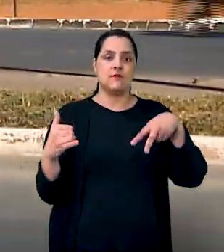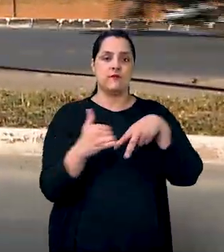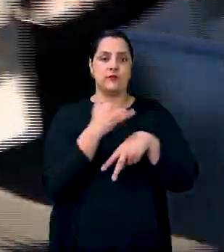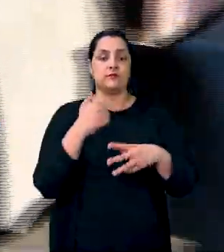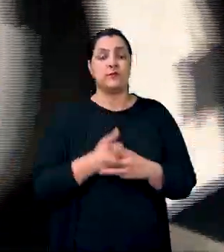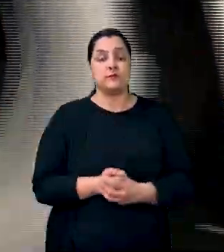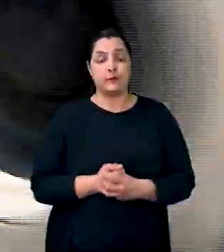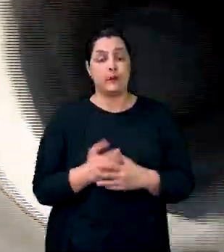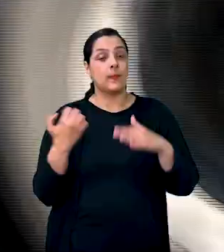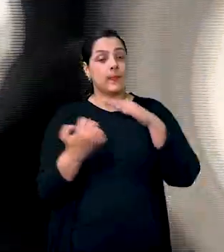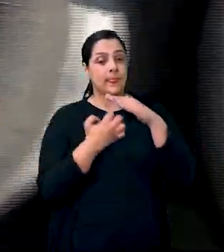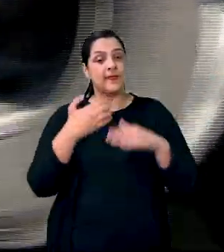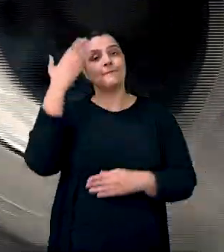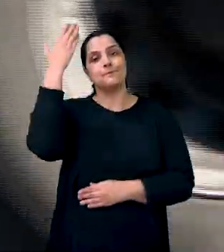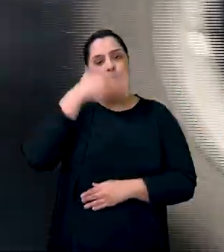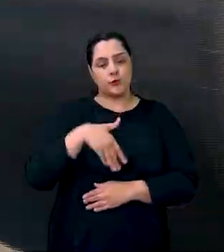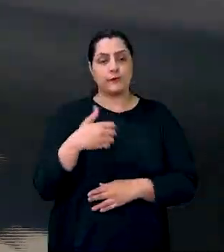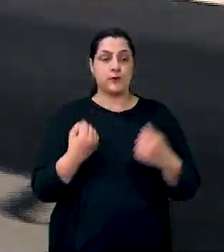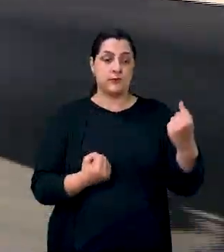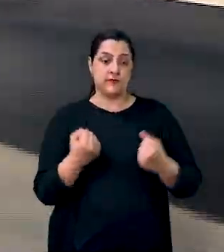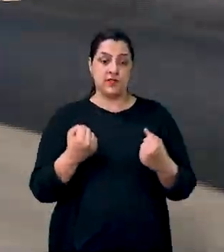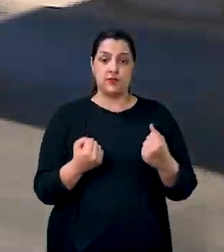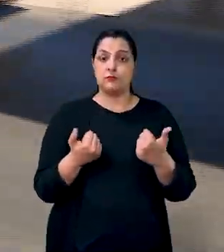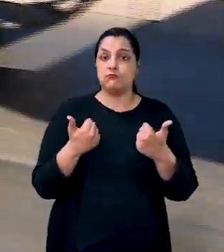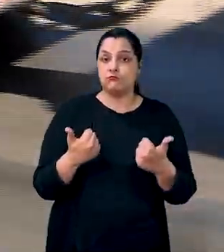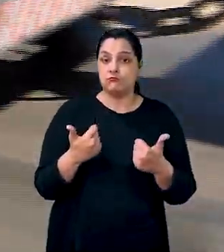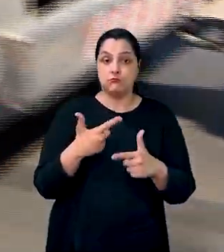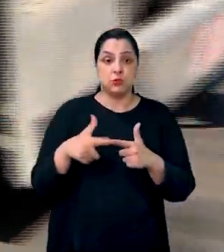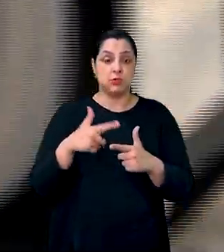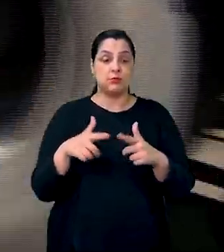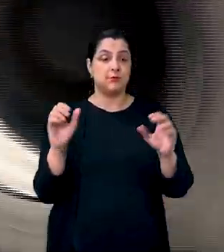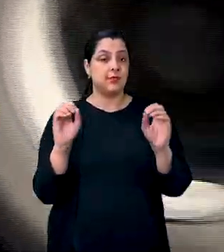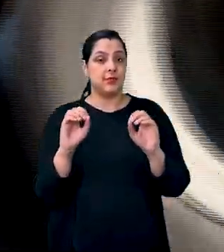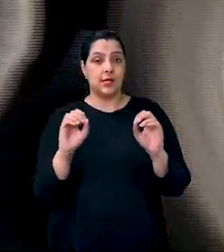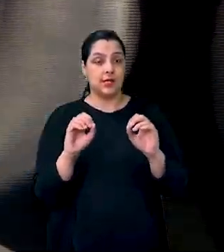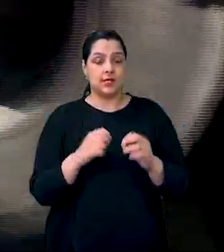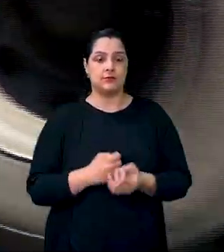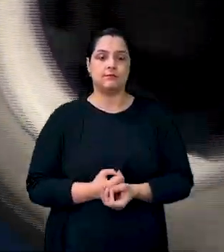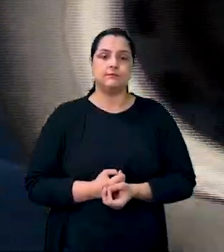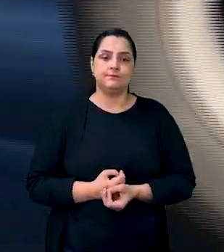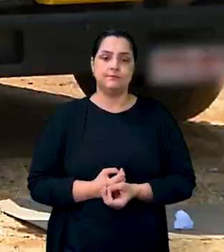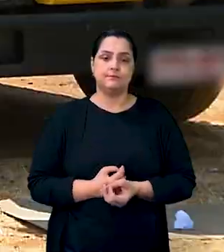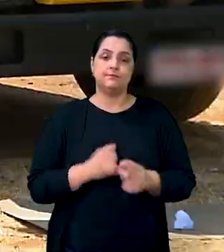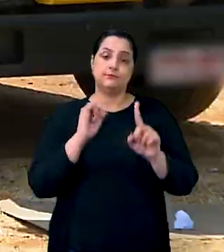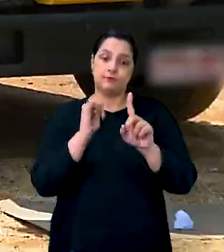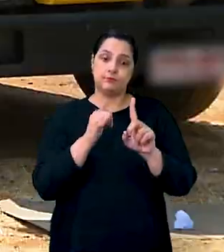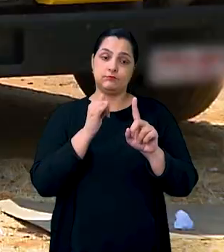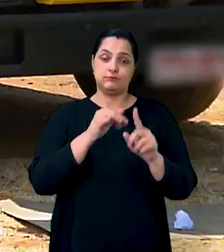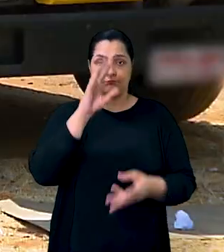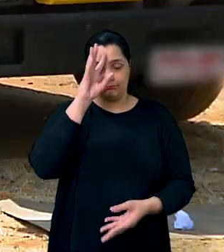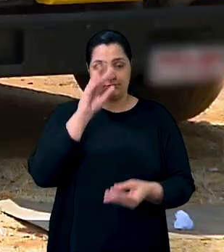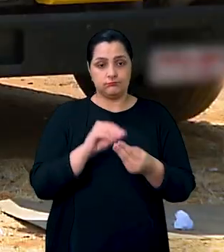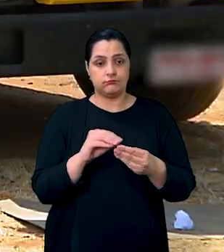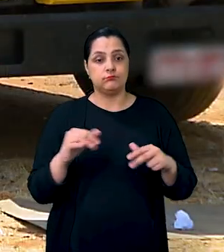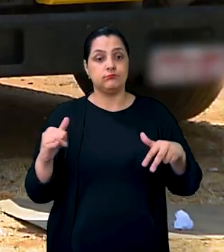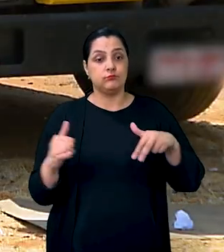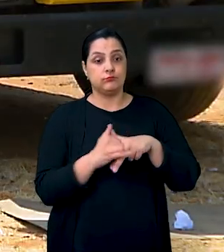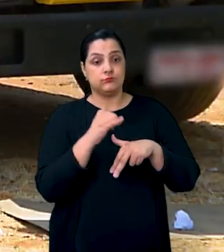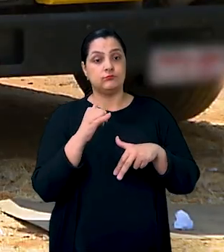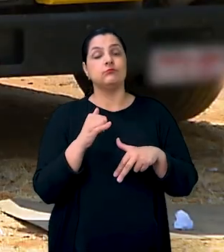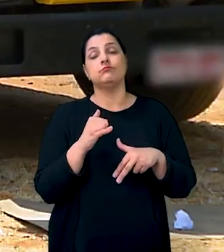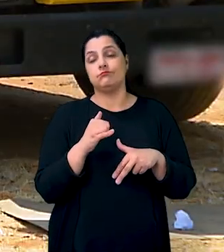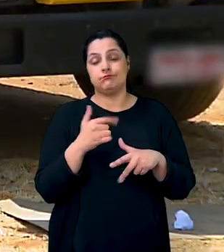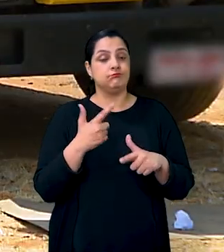vítima. No caso, a empresa provou que o veículo não tinha problemas mecânicos. O relator então concluiu que o